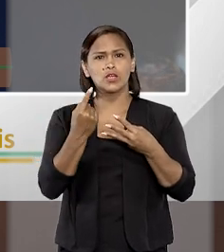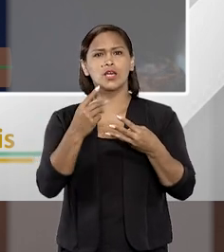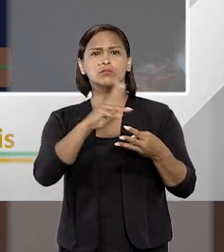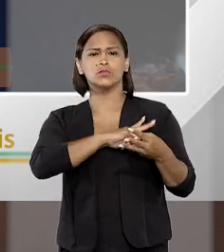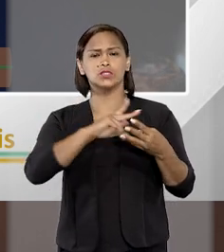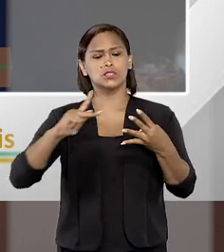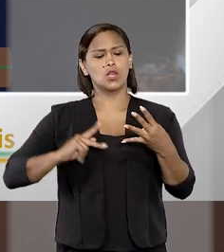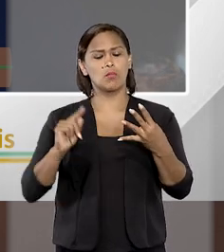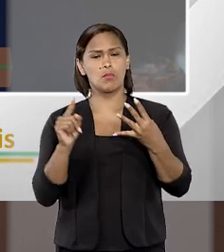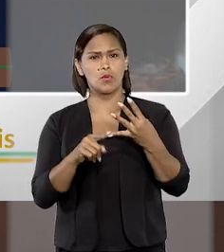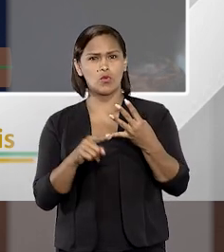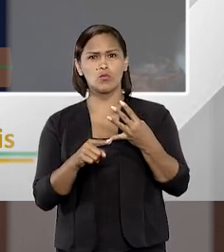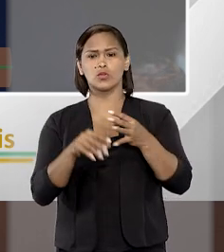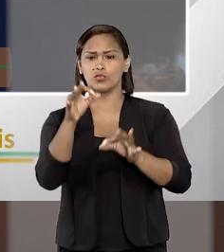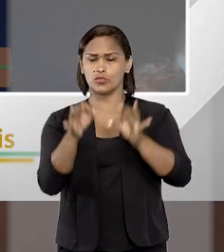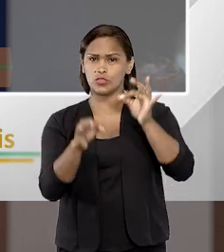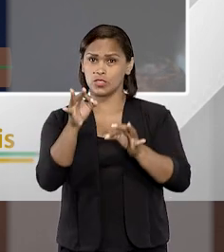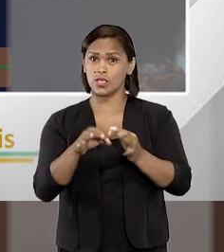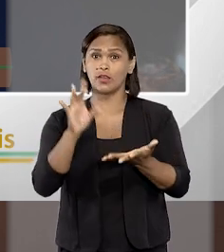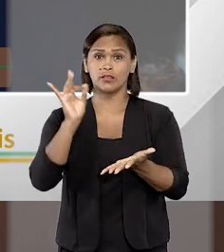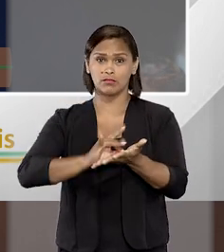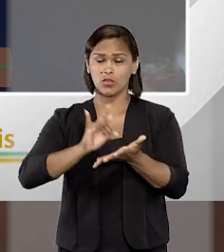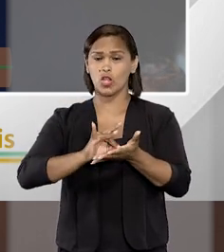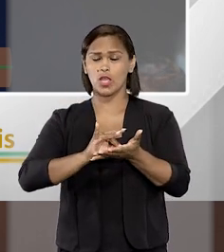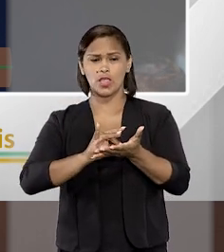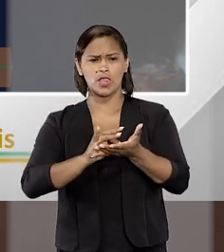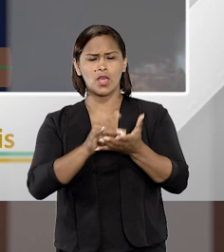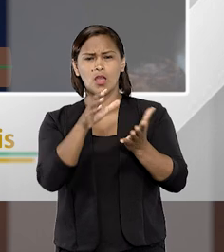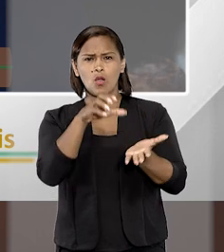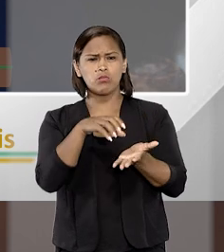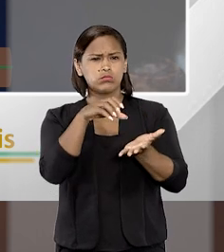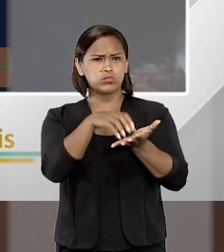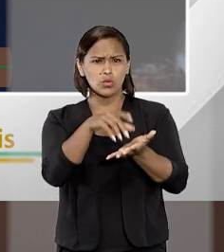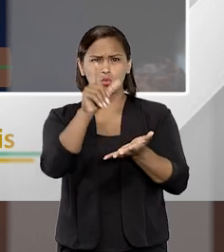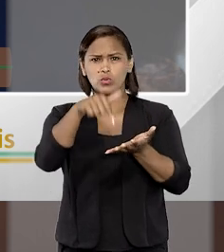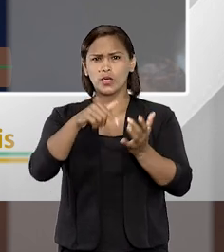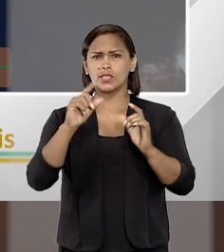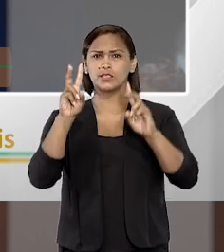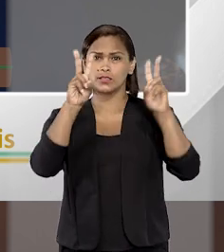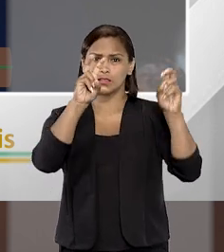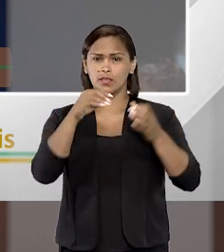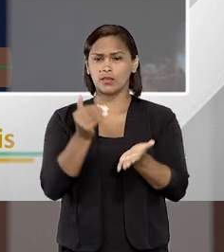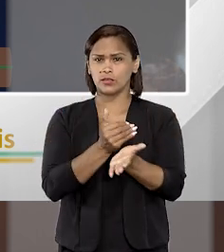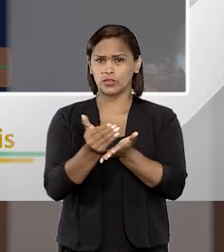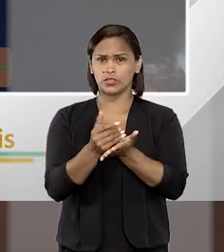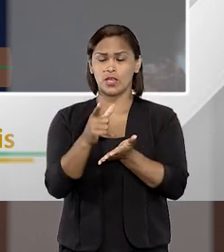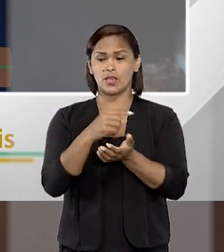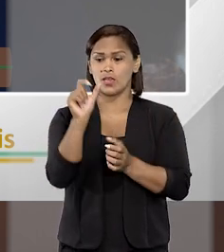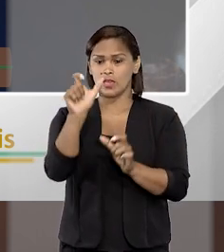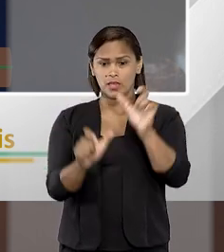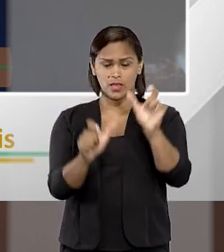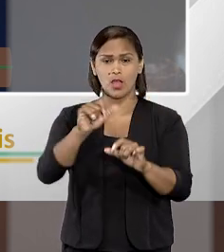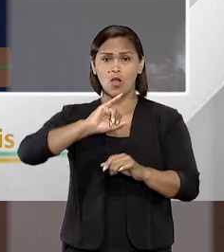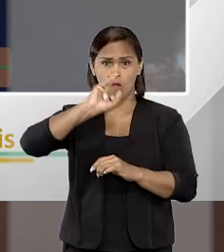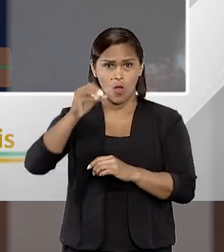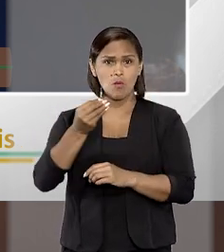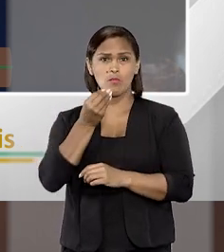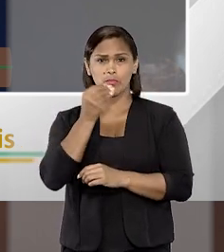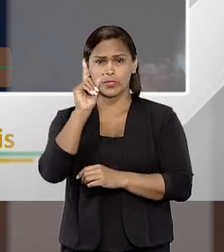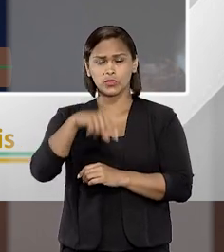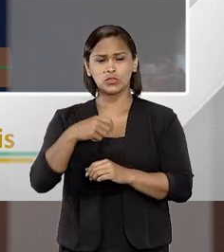e realmente preocupa ela já um bom tempo e cada um deles teve a oportunidade